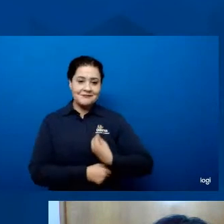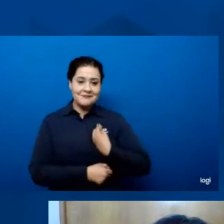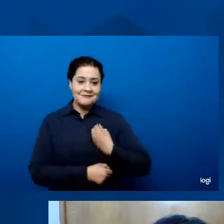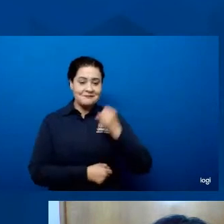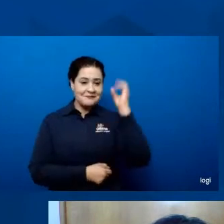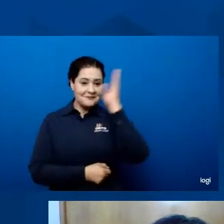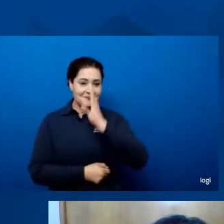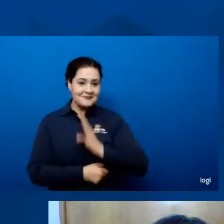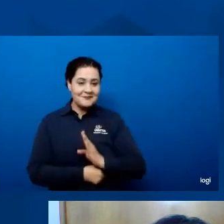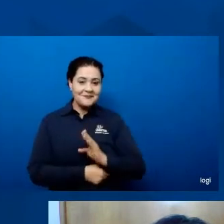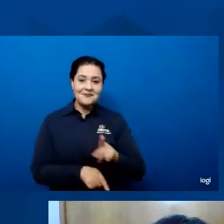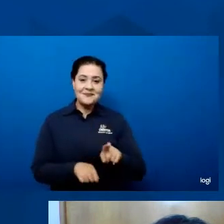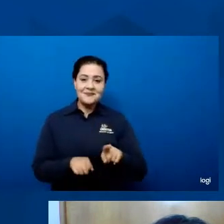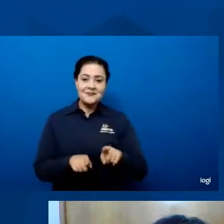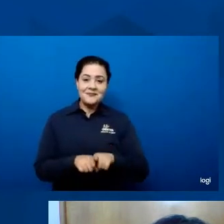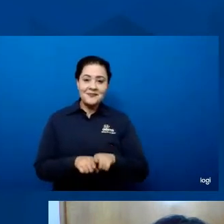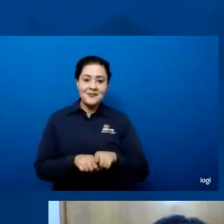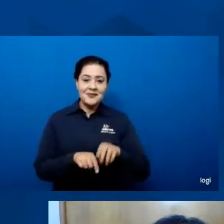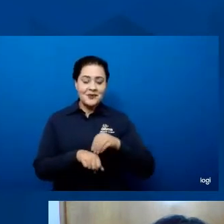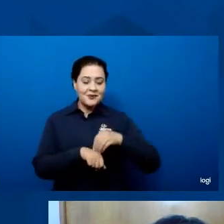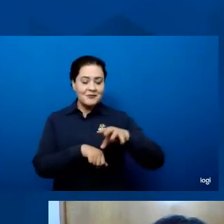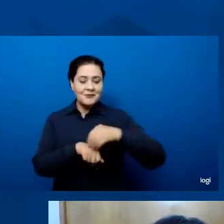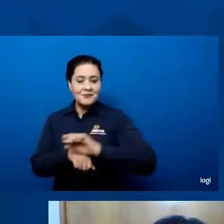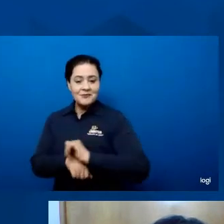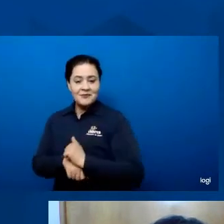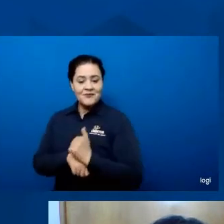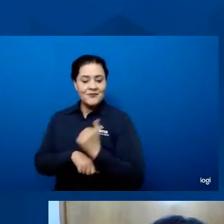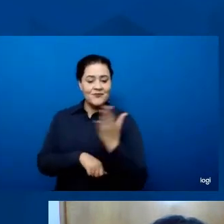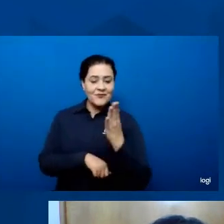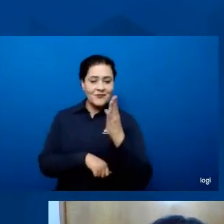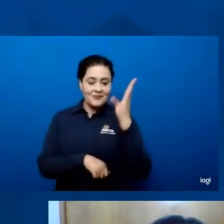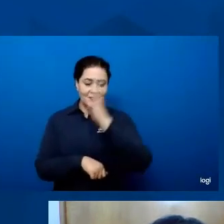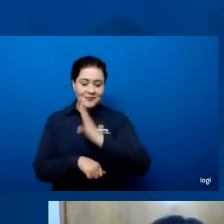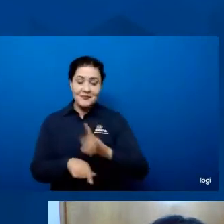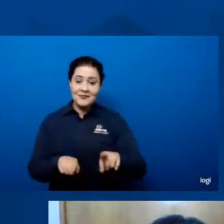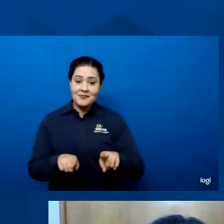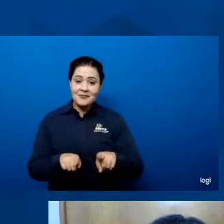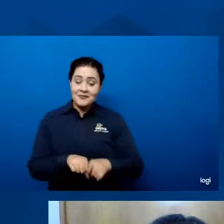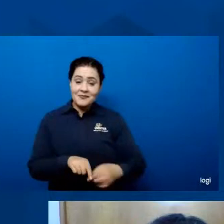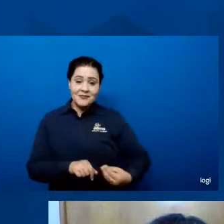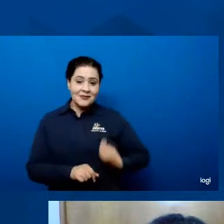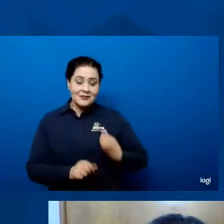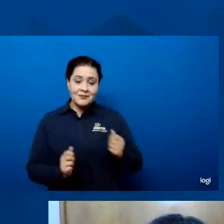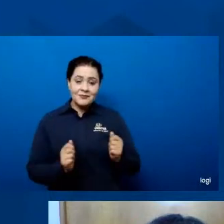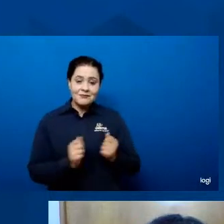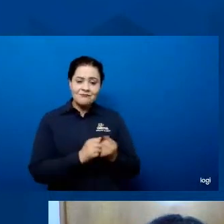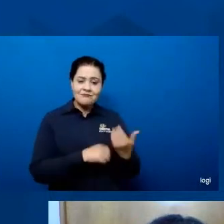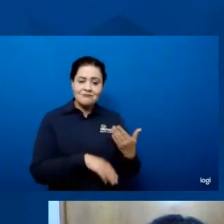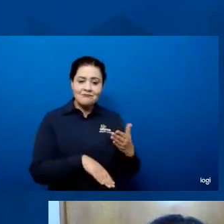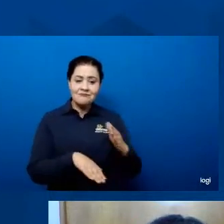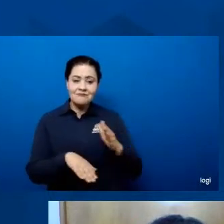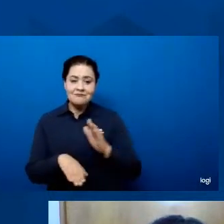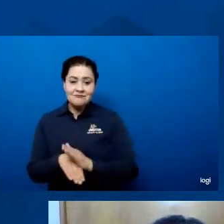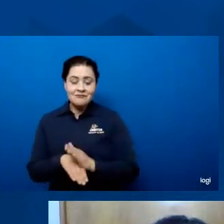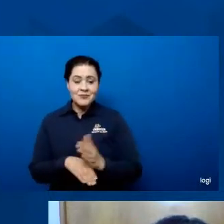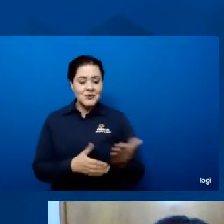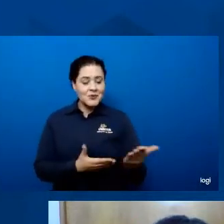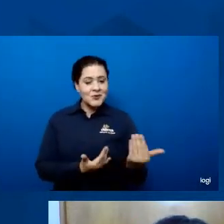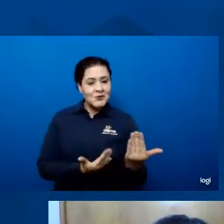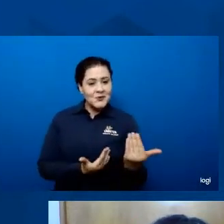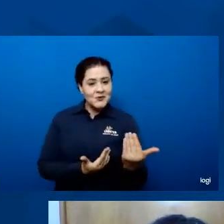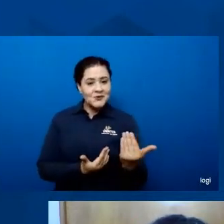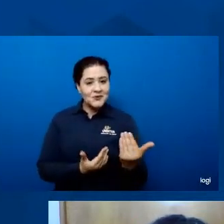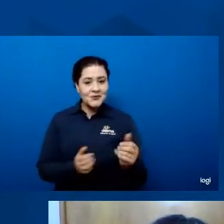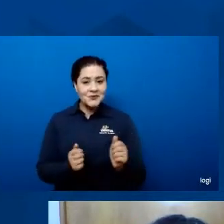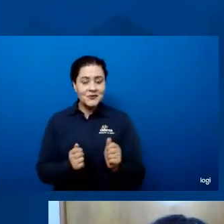Brasil, sendo transmitido para fora do Brasil também, né, e poder estar contribuindo com a formação desses jovens aí,